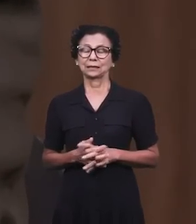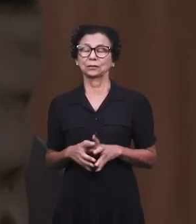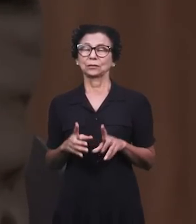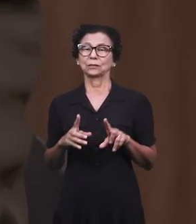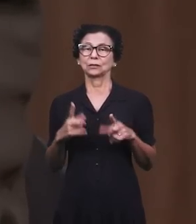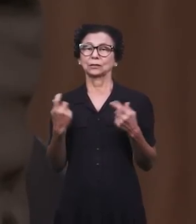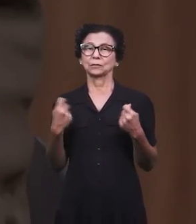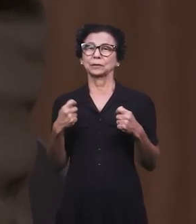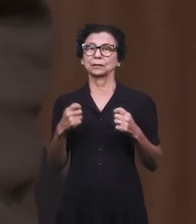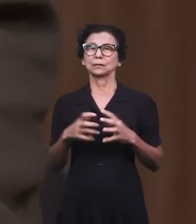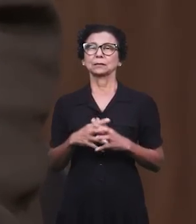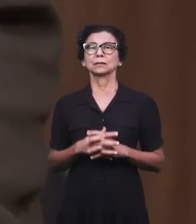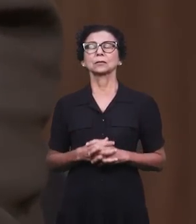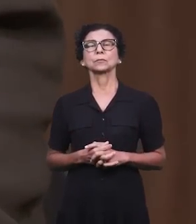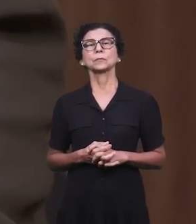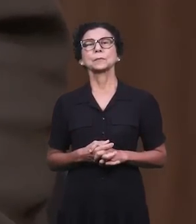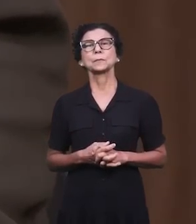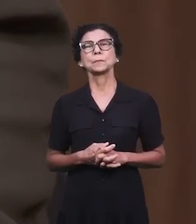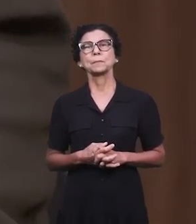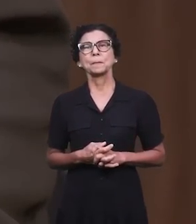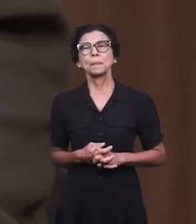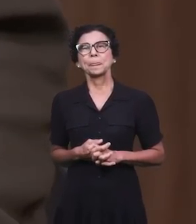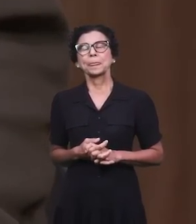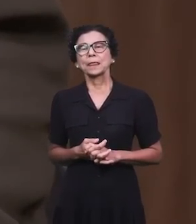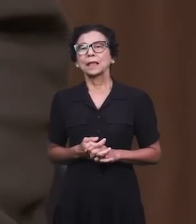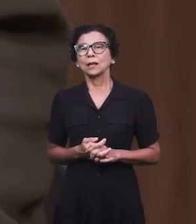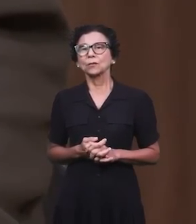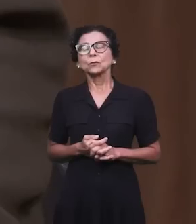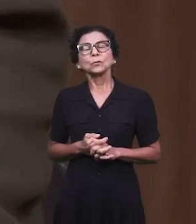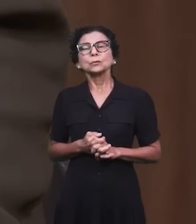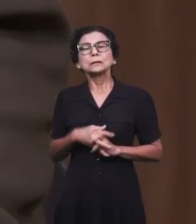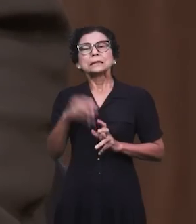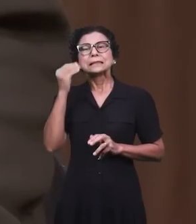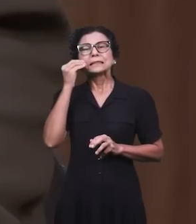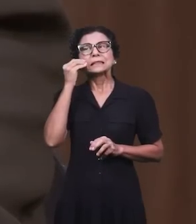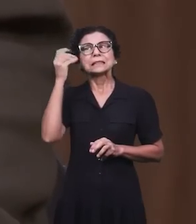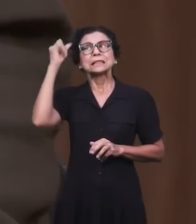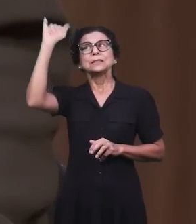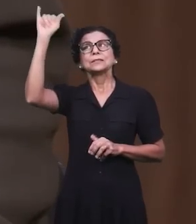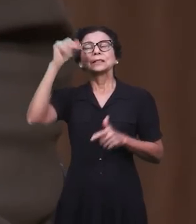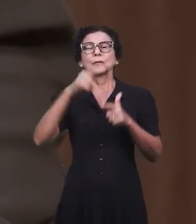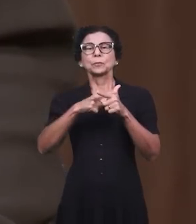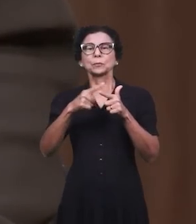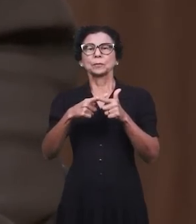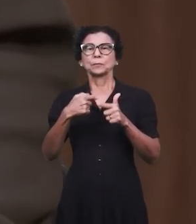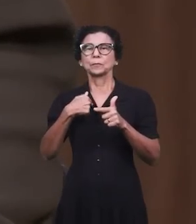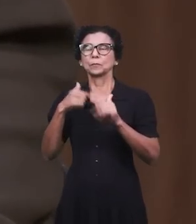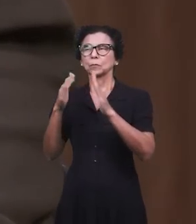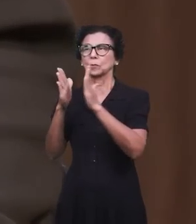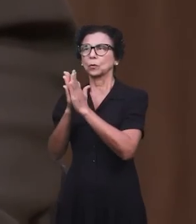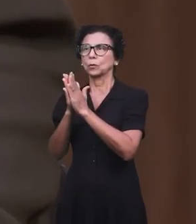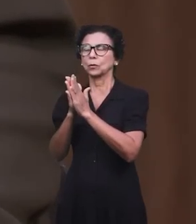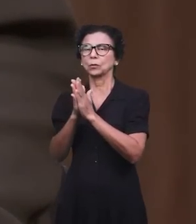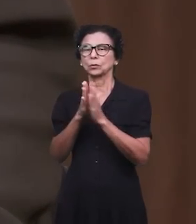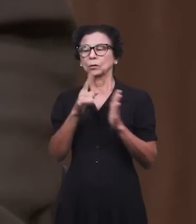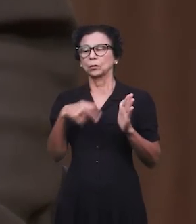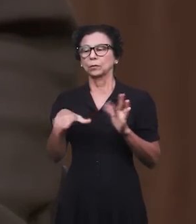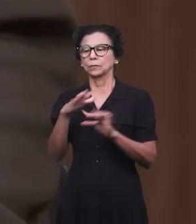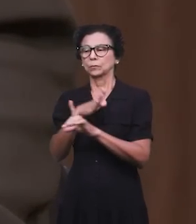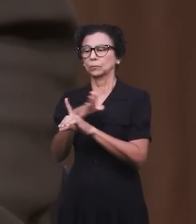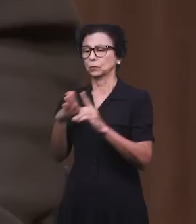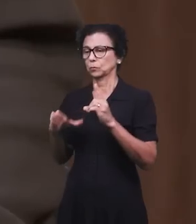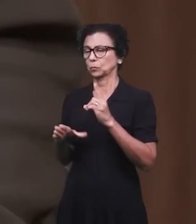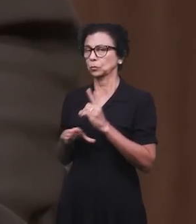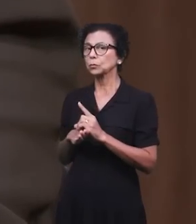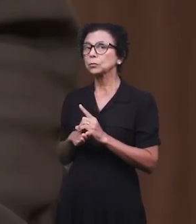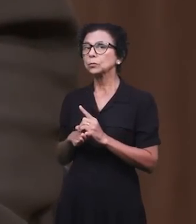que é aquela manutenção que eu faço alguma coisa para que um problema não ocorra. Então, eu oro, eu busco o Senhor, eu vou no culto, para que o Espírito